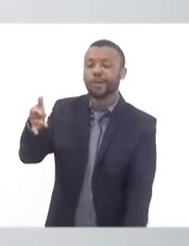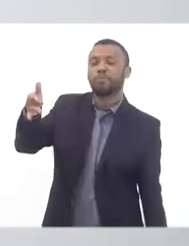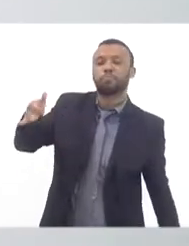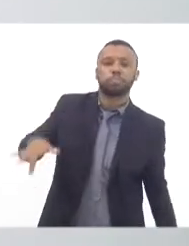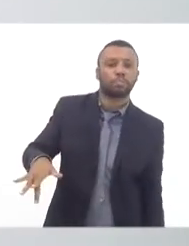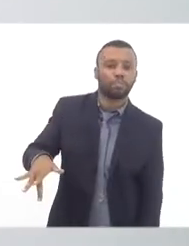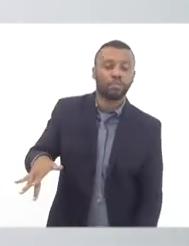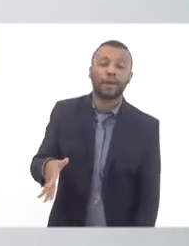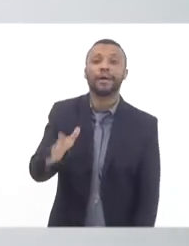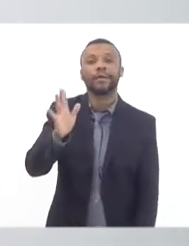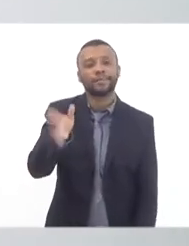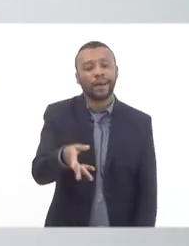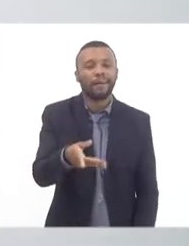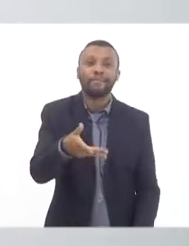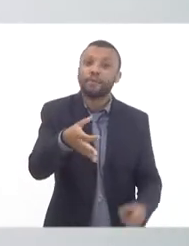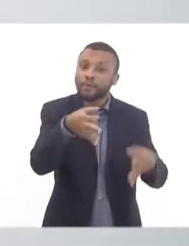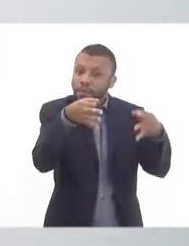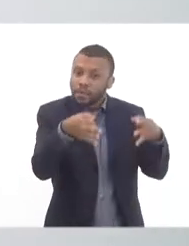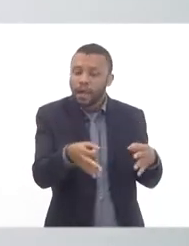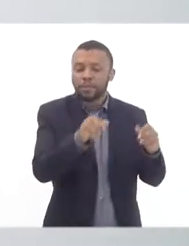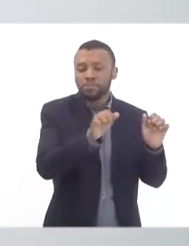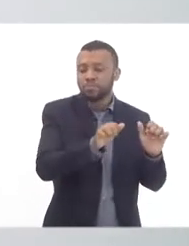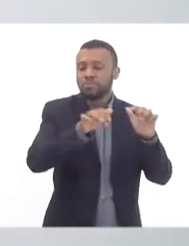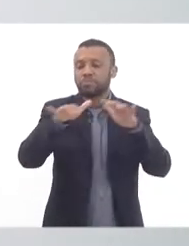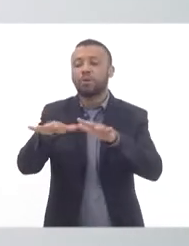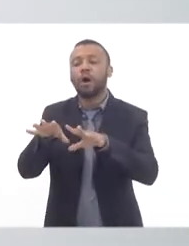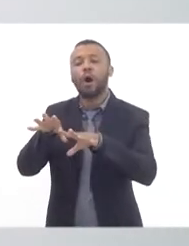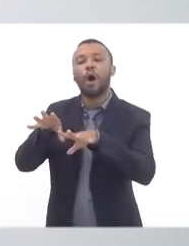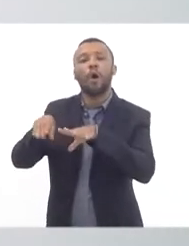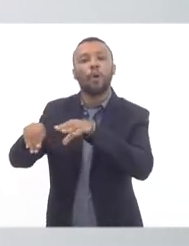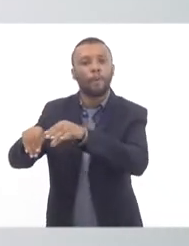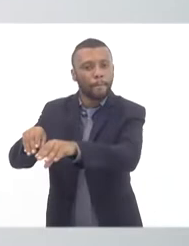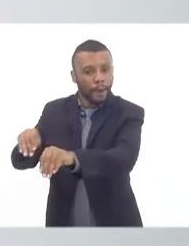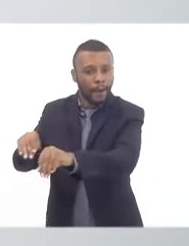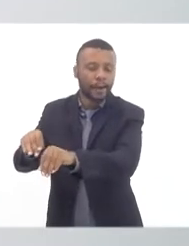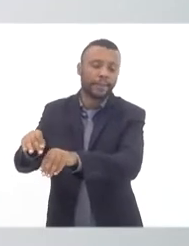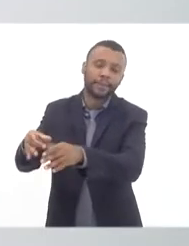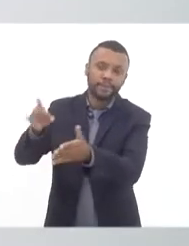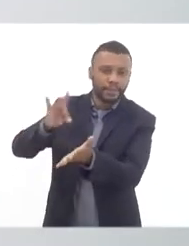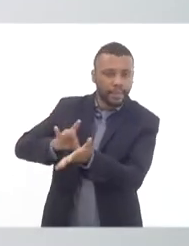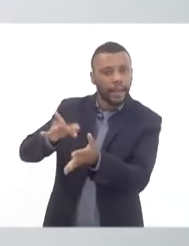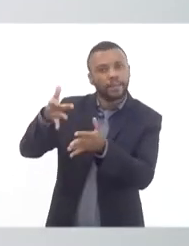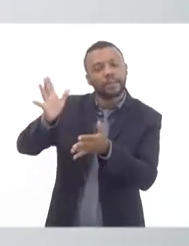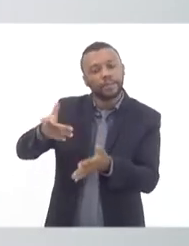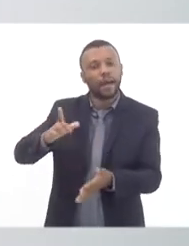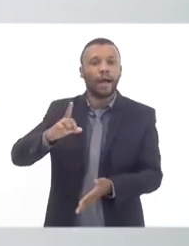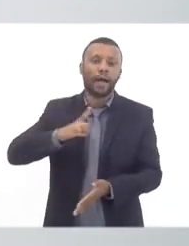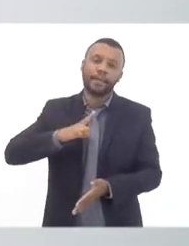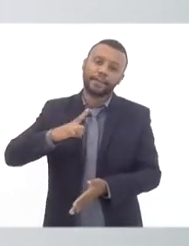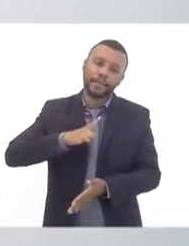devidamente ocupada. Ela realmente já teve, inclusive,